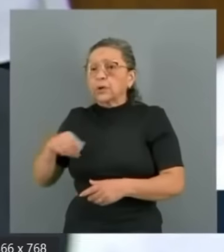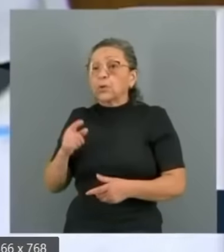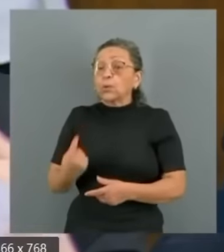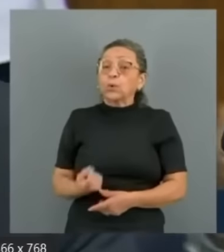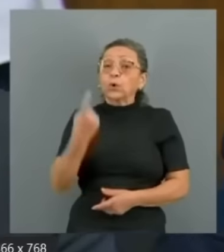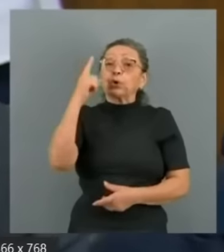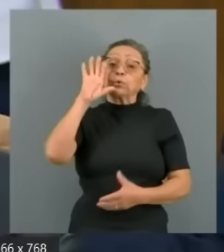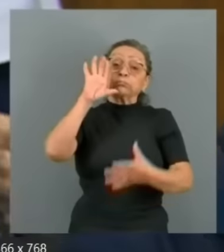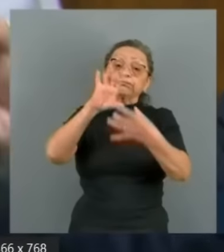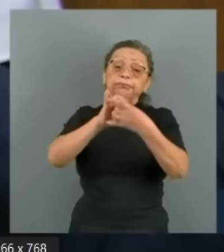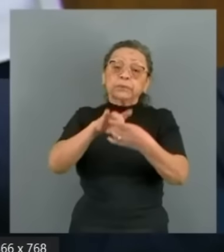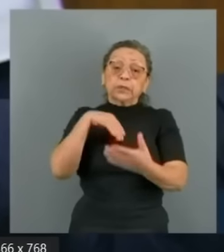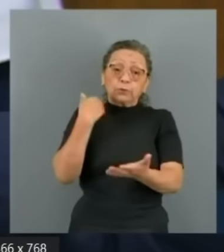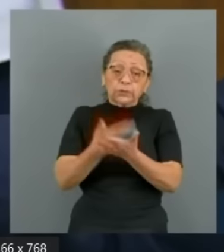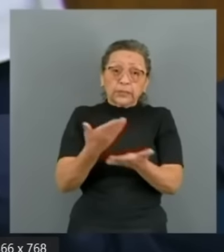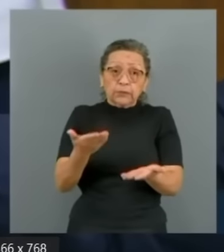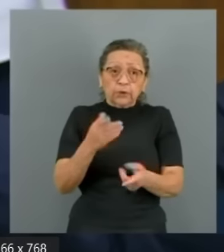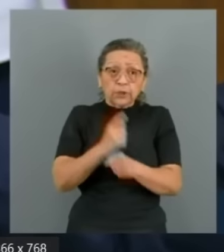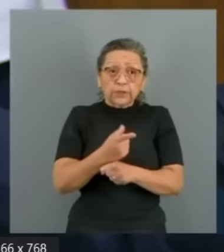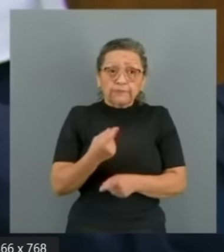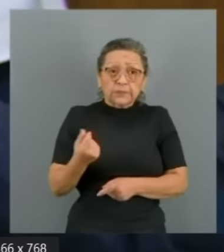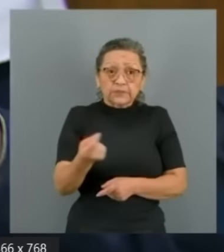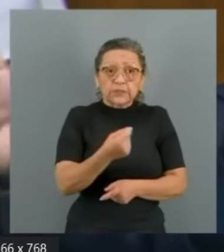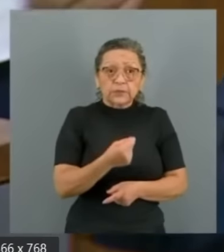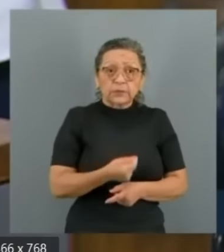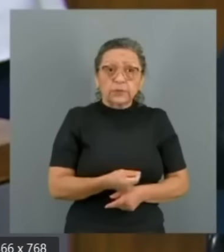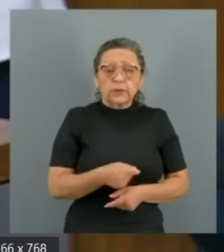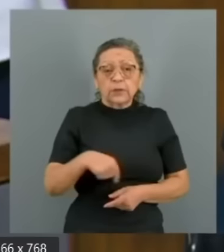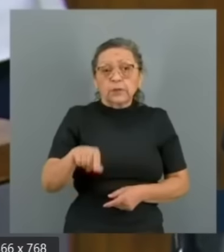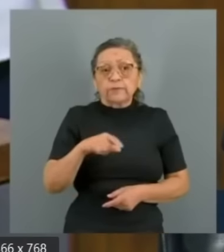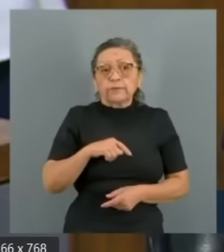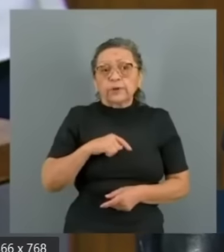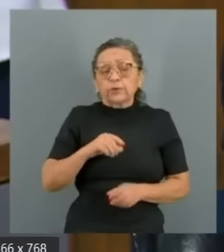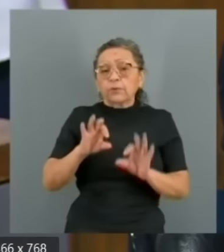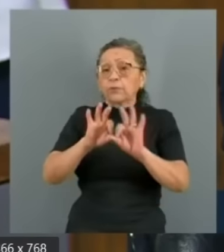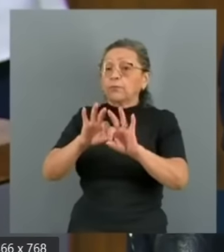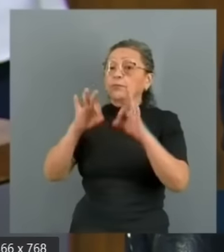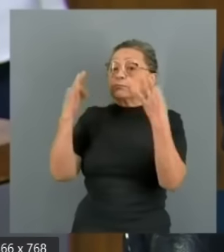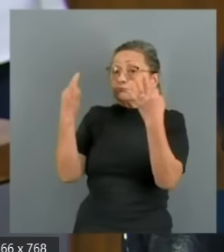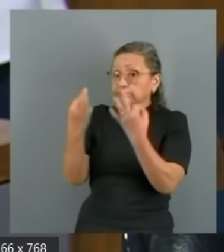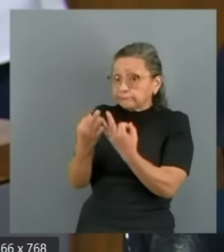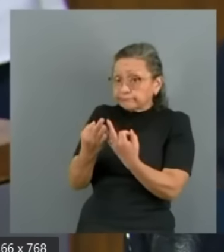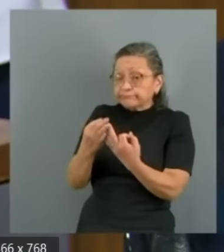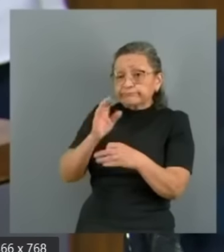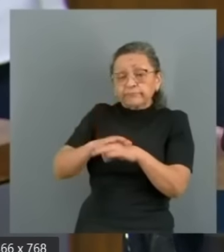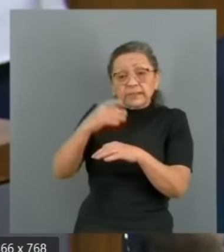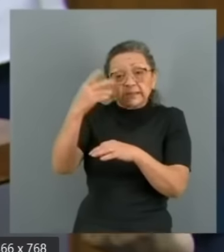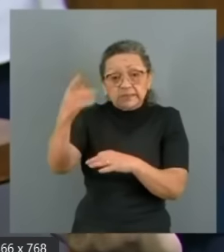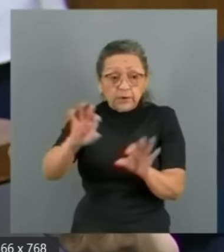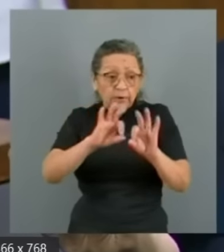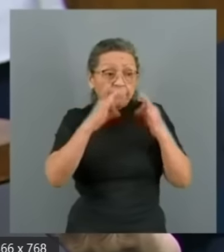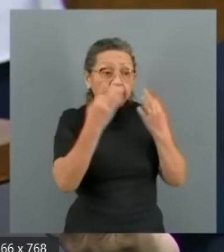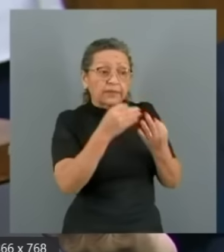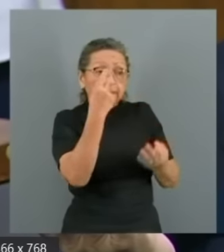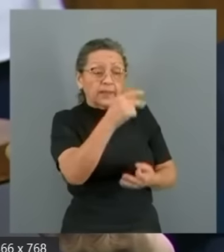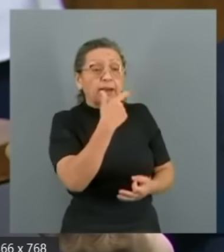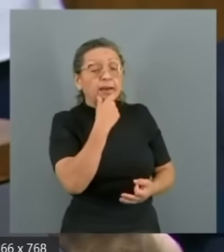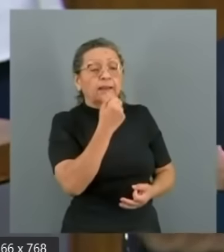nós encontramos até agora, não sei que você prova o contrário, foi com os parentes do senhor e foi com os parentes do André